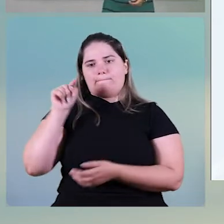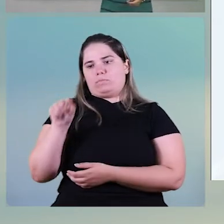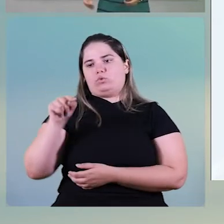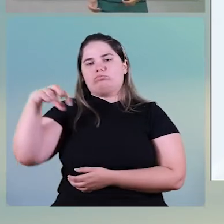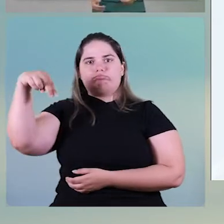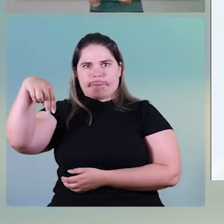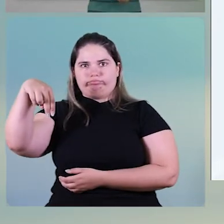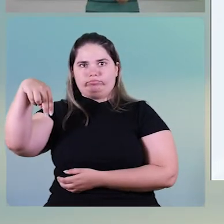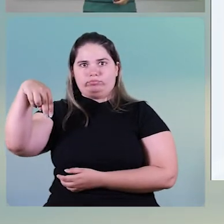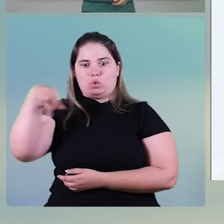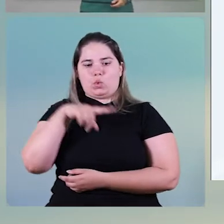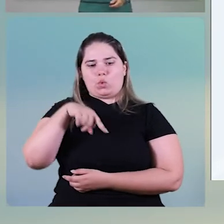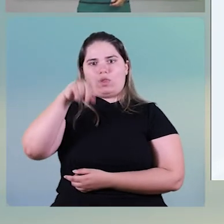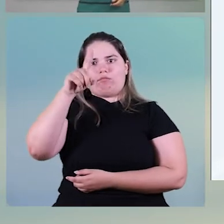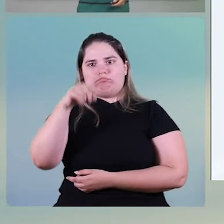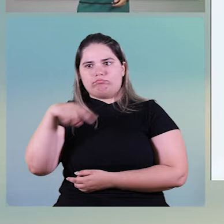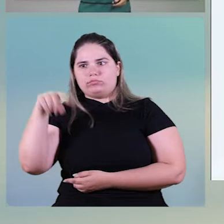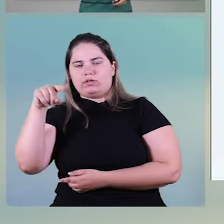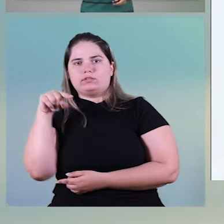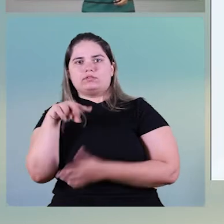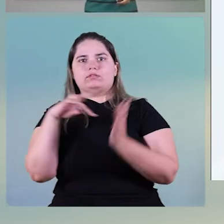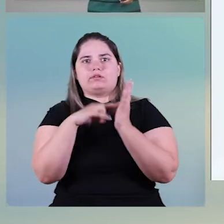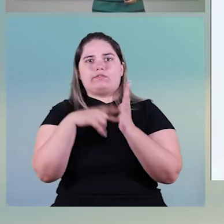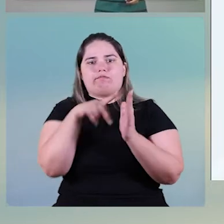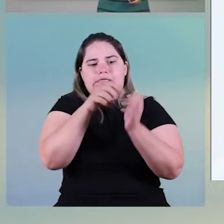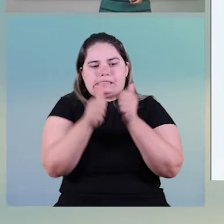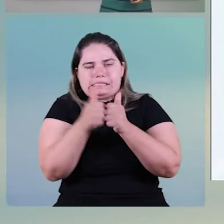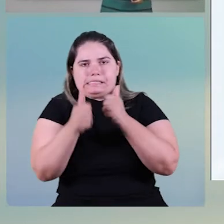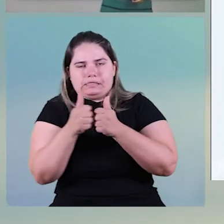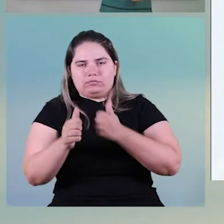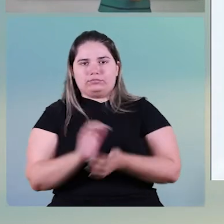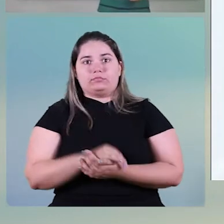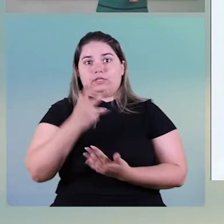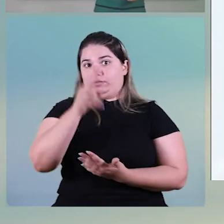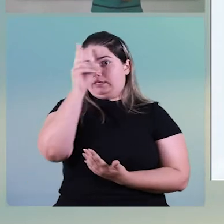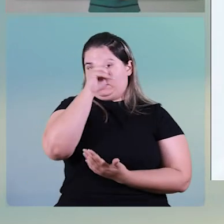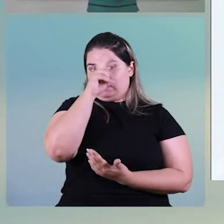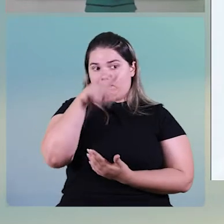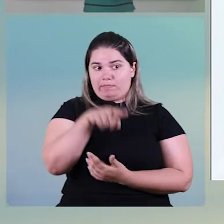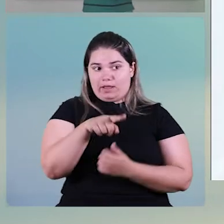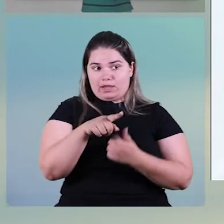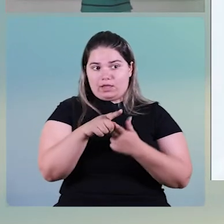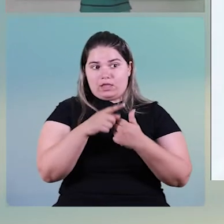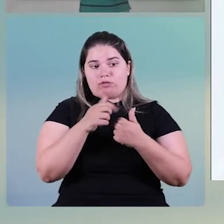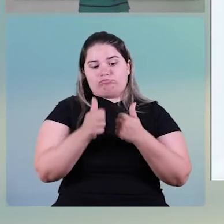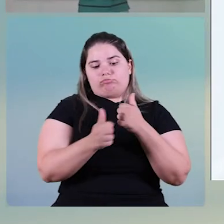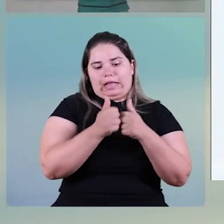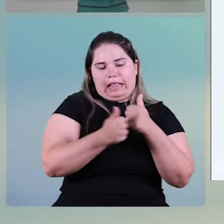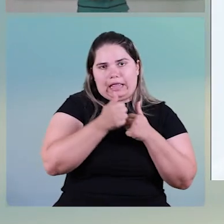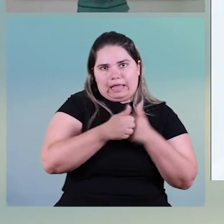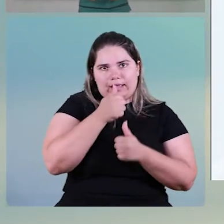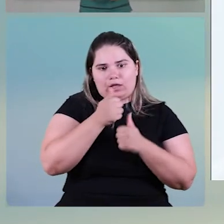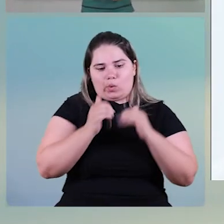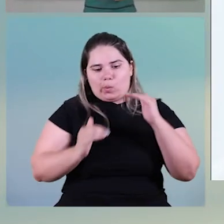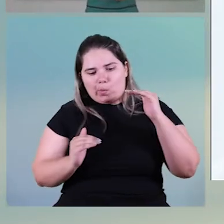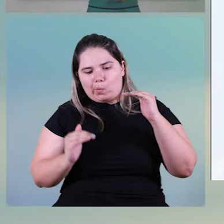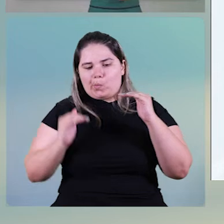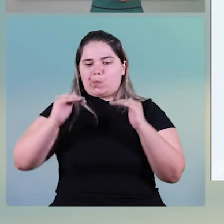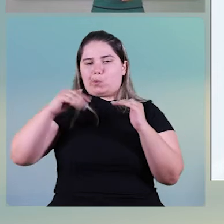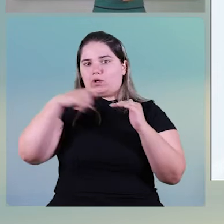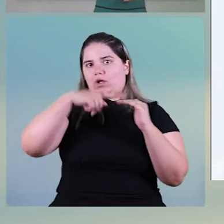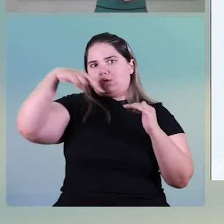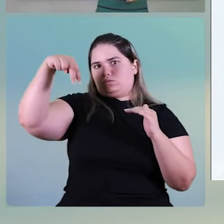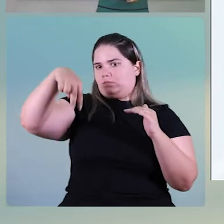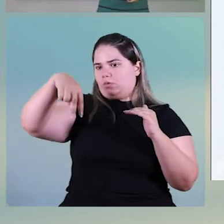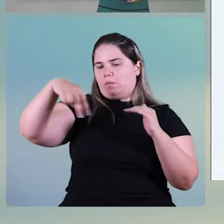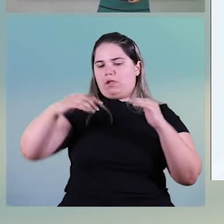proporcional, a força de atrito é proporcional à normal e não proporcional ao peso. né? Vocês vão ver em resolução de questões que